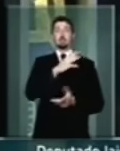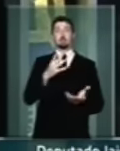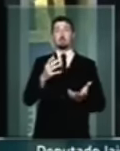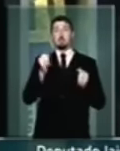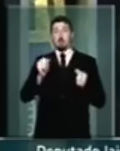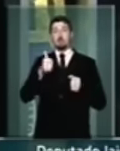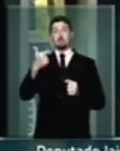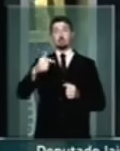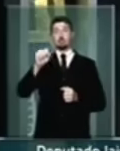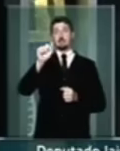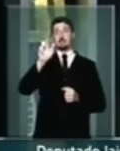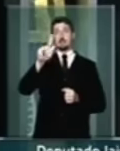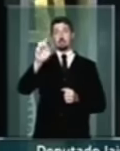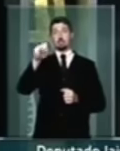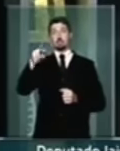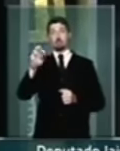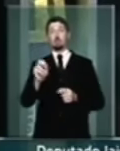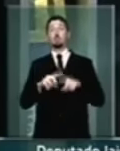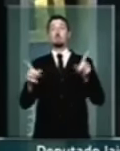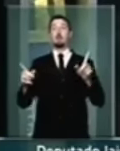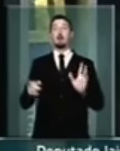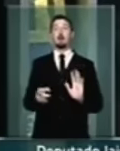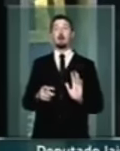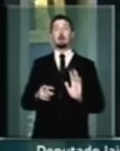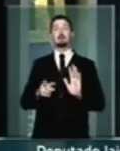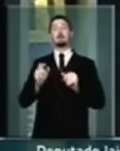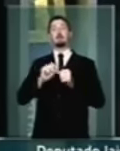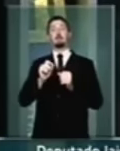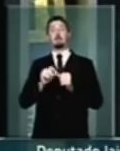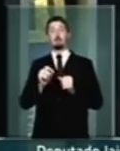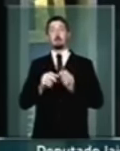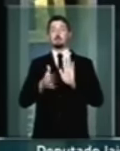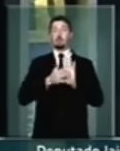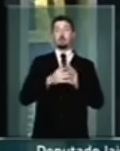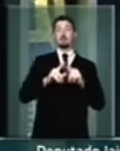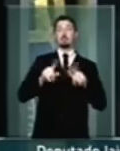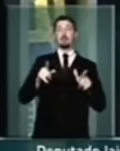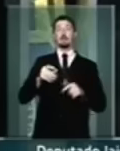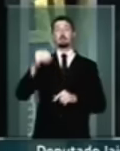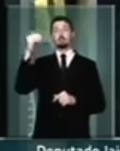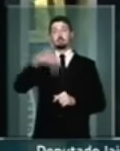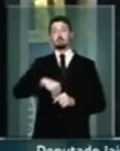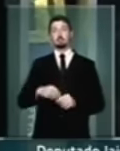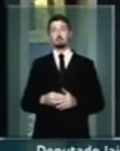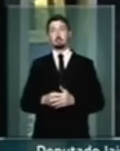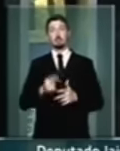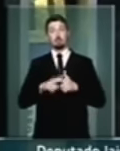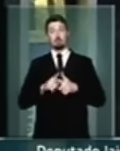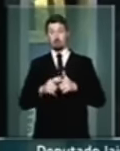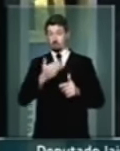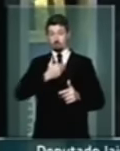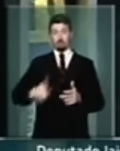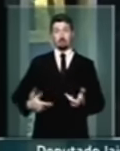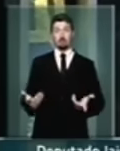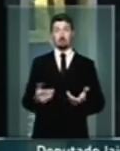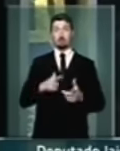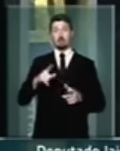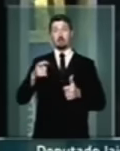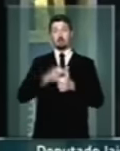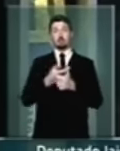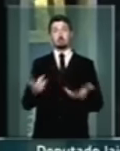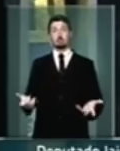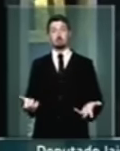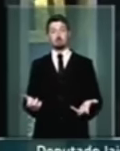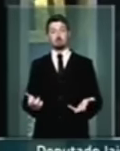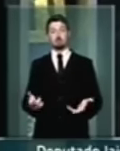sargento. Mas essas propostas passam, deputado Inocêncio Oliveira, pelo Executivo, porque criam despesa. Então precisa